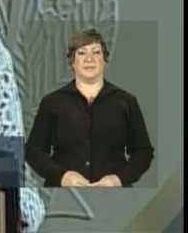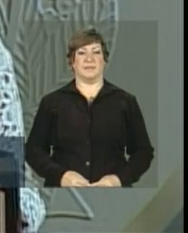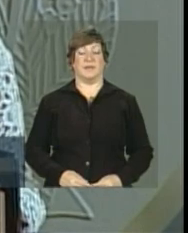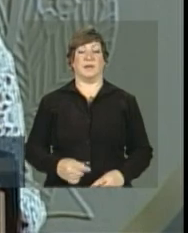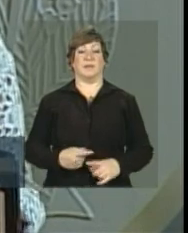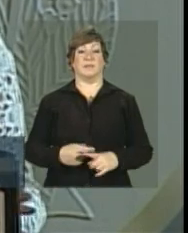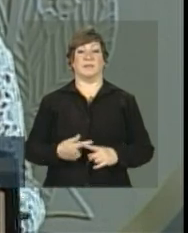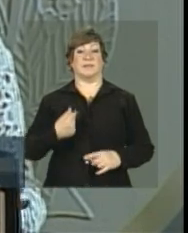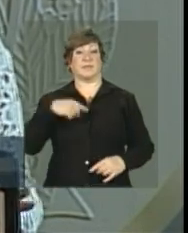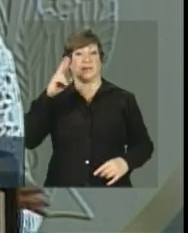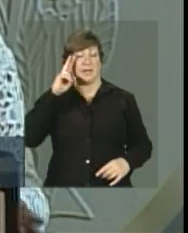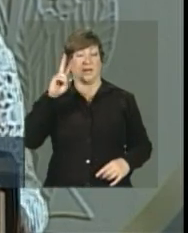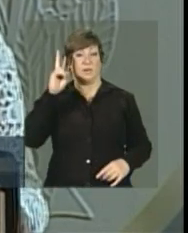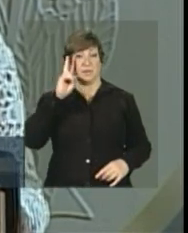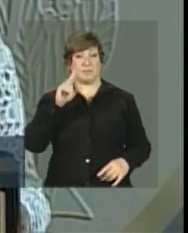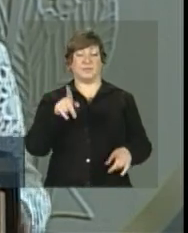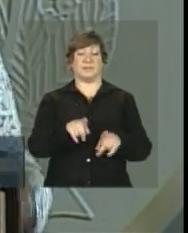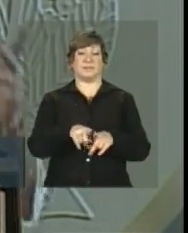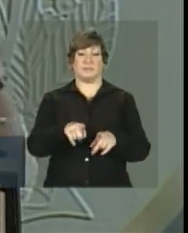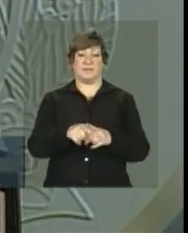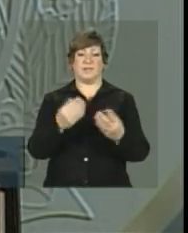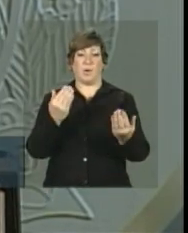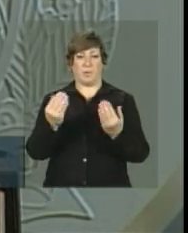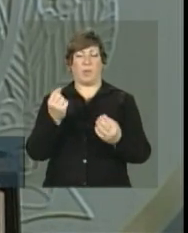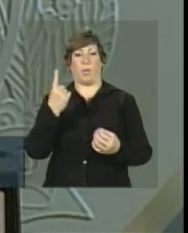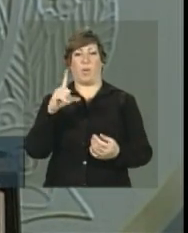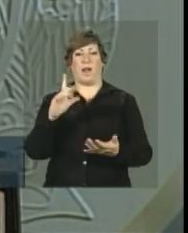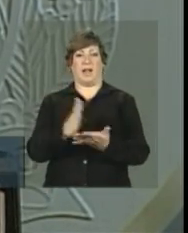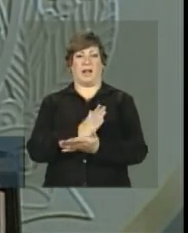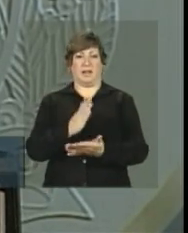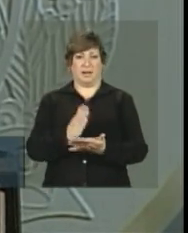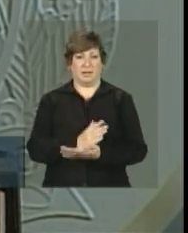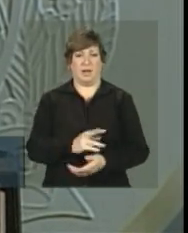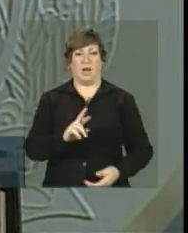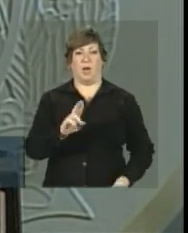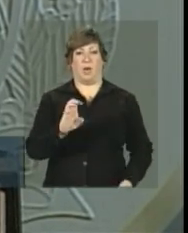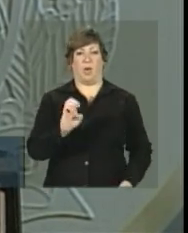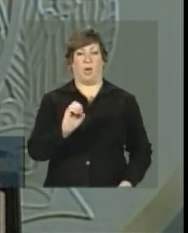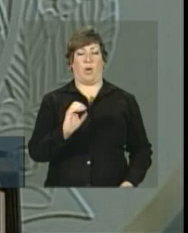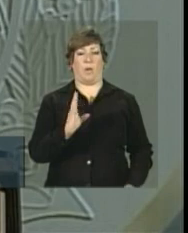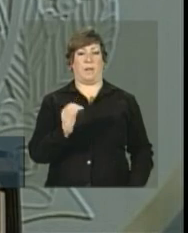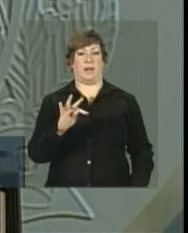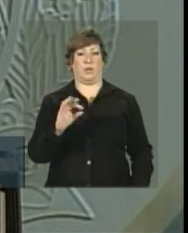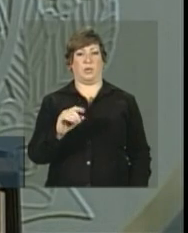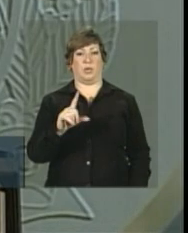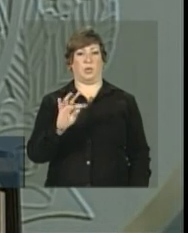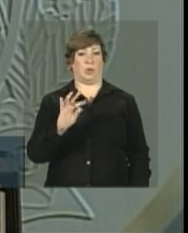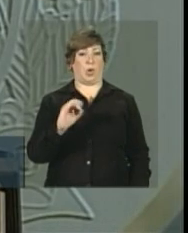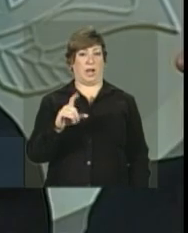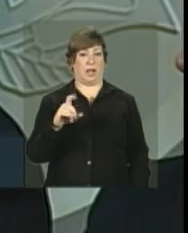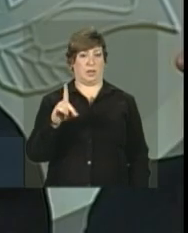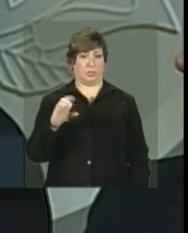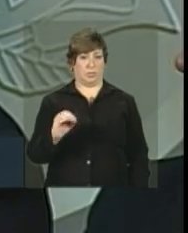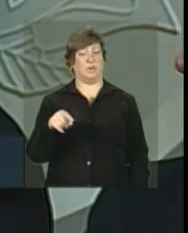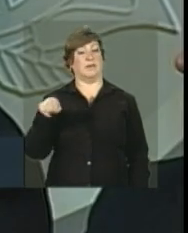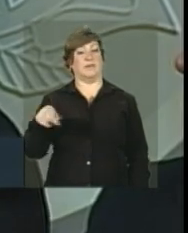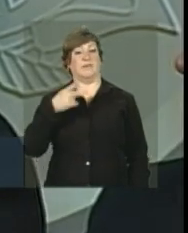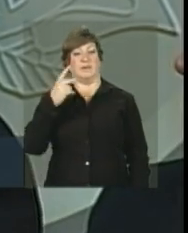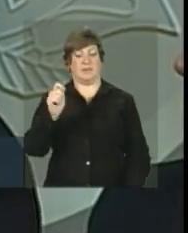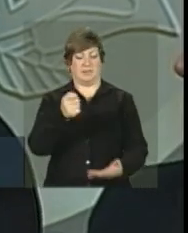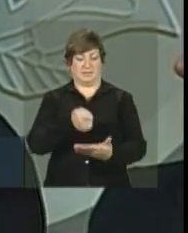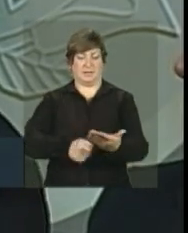da introdução de um livro do Roberto Pompeu de Toledo, em que ele diz